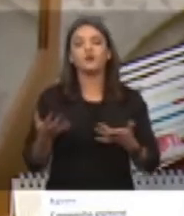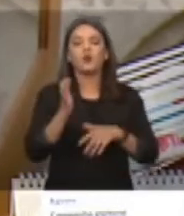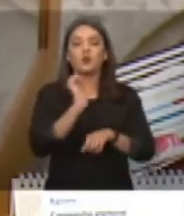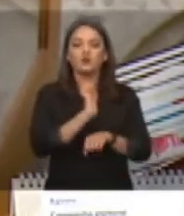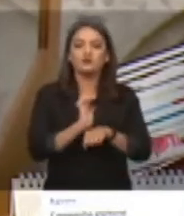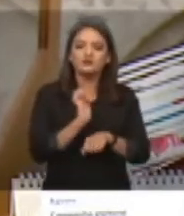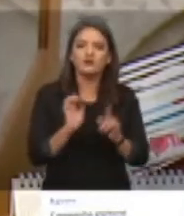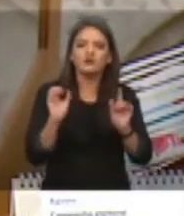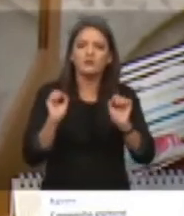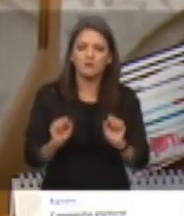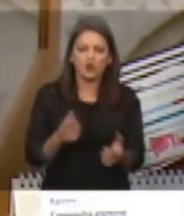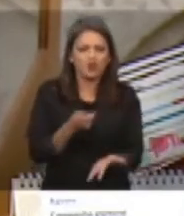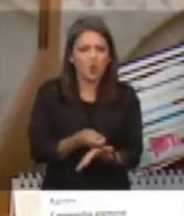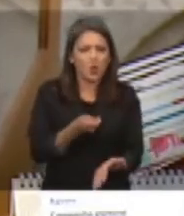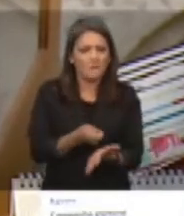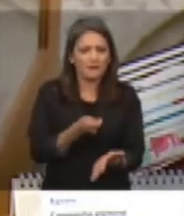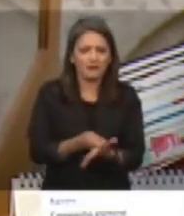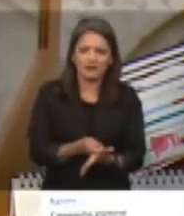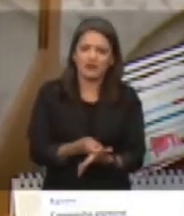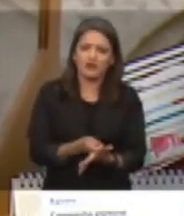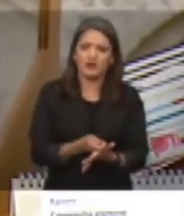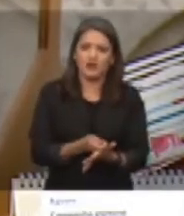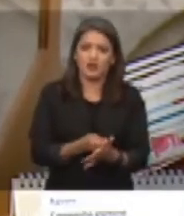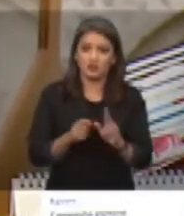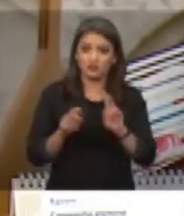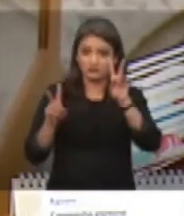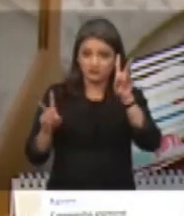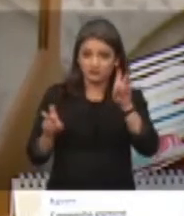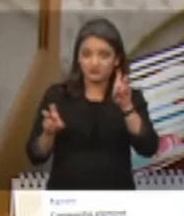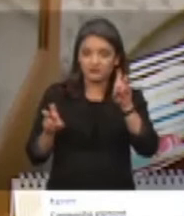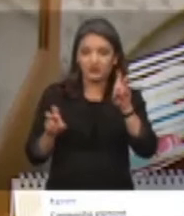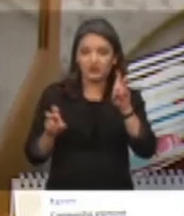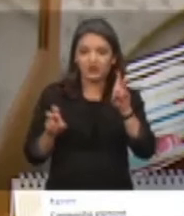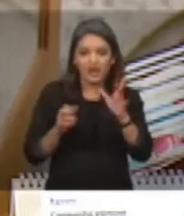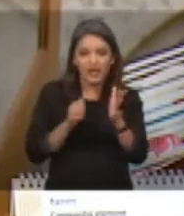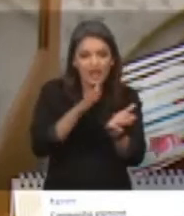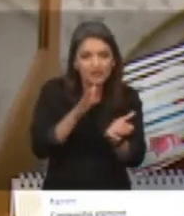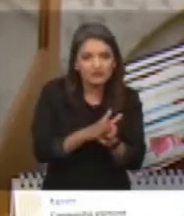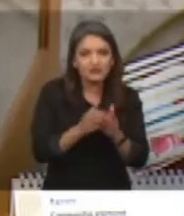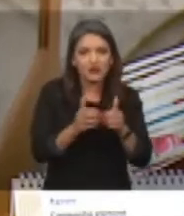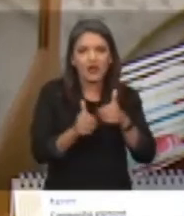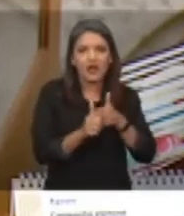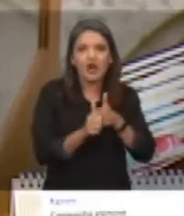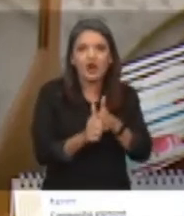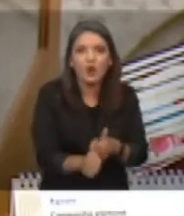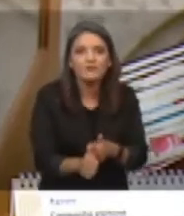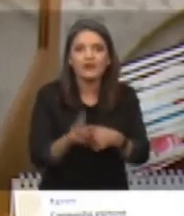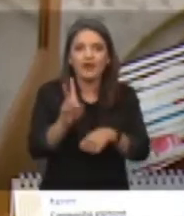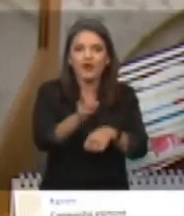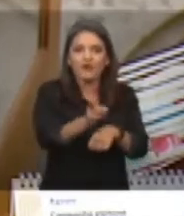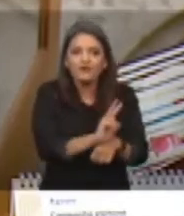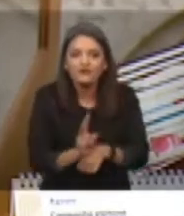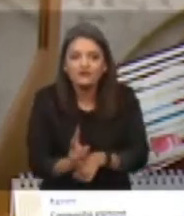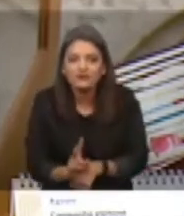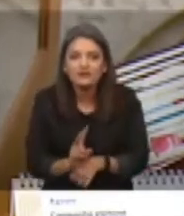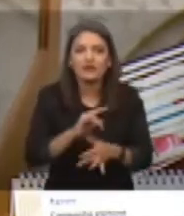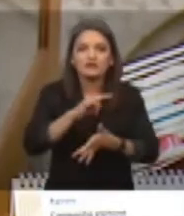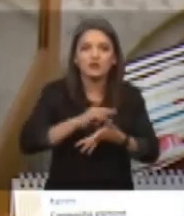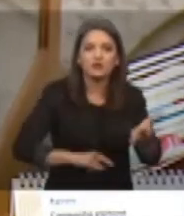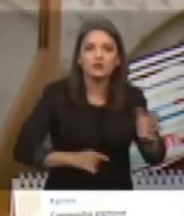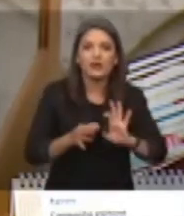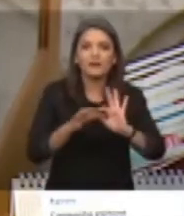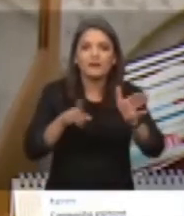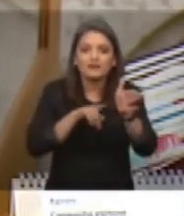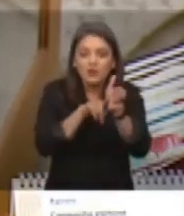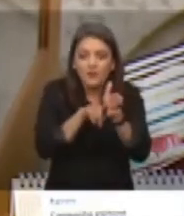Estados-membros a obrigação de, aspas, registrar, acompanhar e fiscalizar as concessões de direitos de